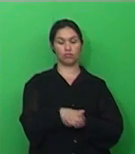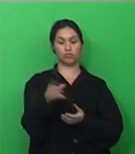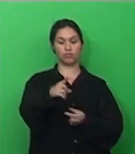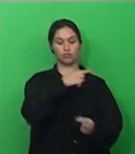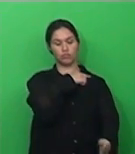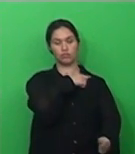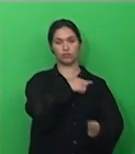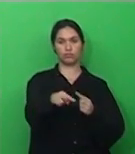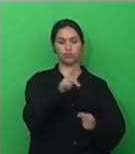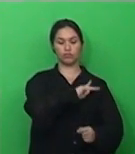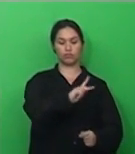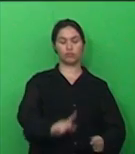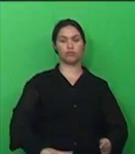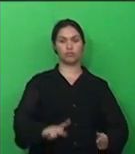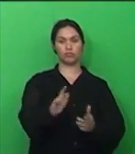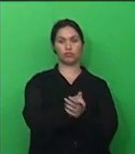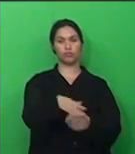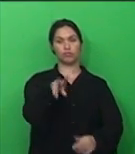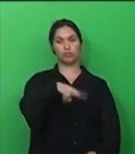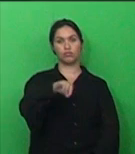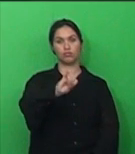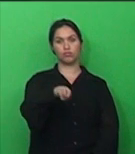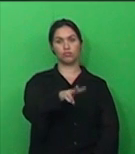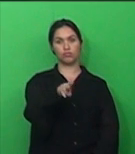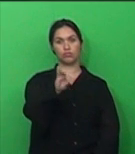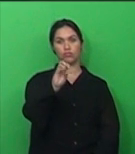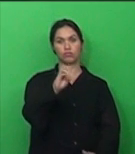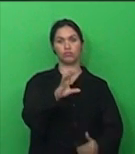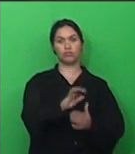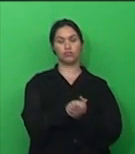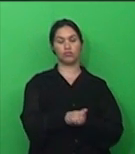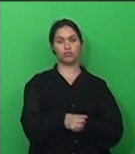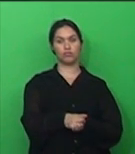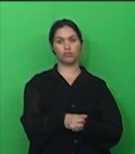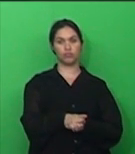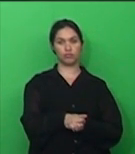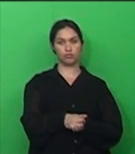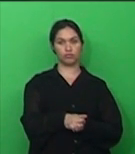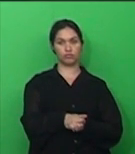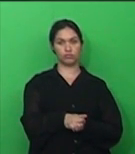Contra o veto, senhor presidente. Vereador Júlio Kaminski.